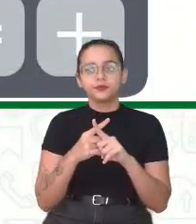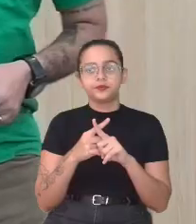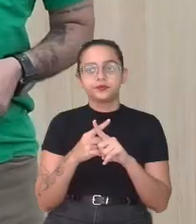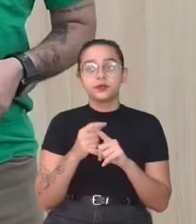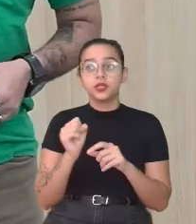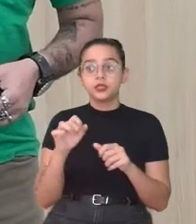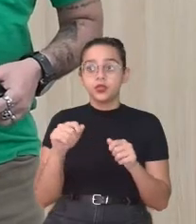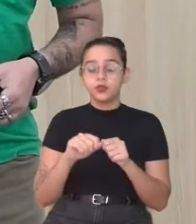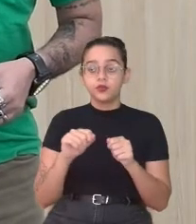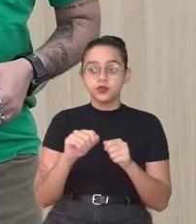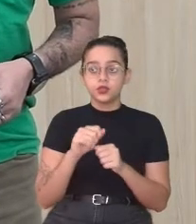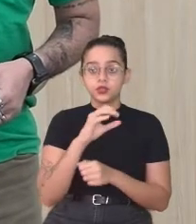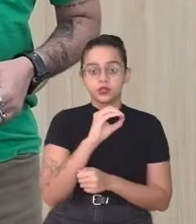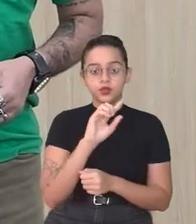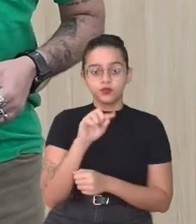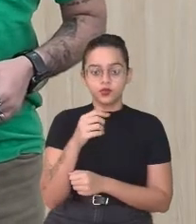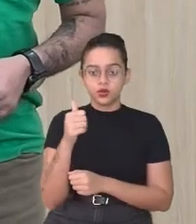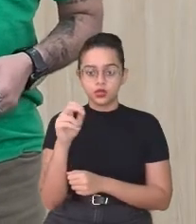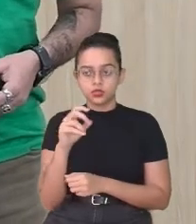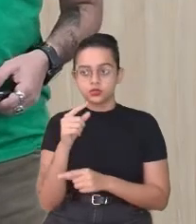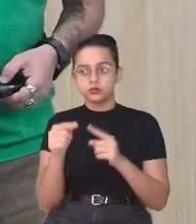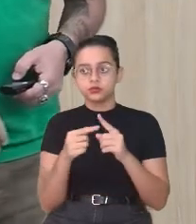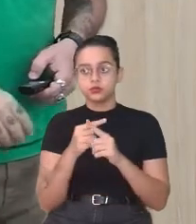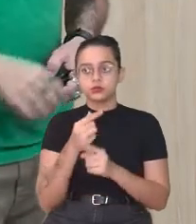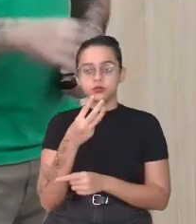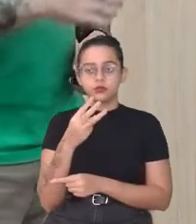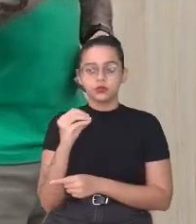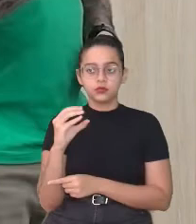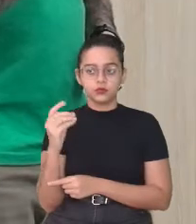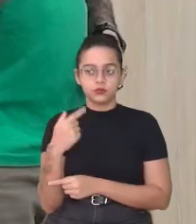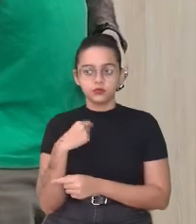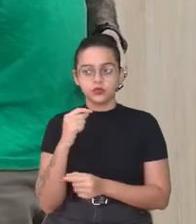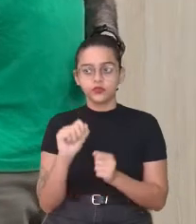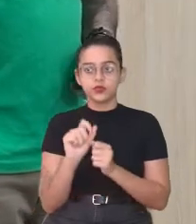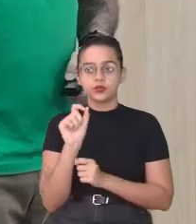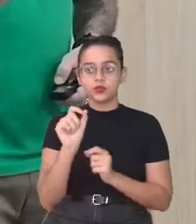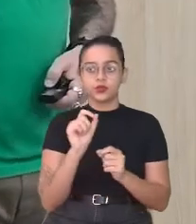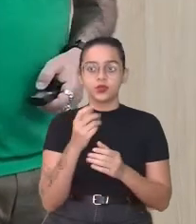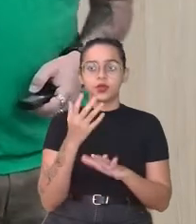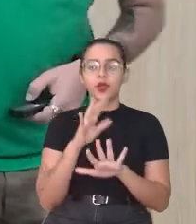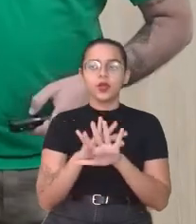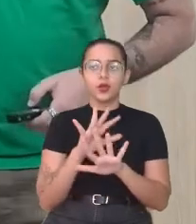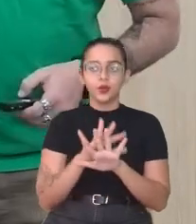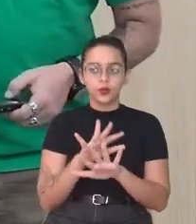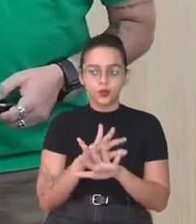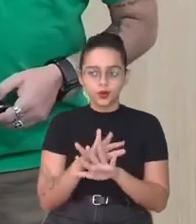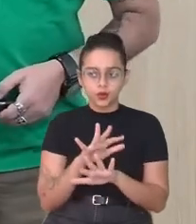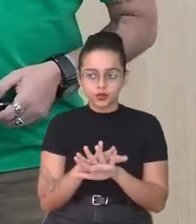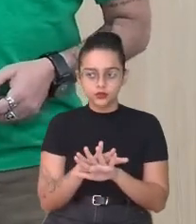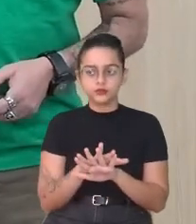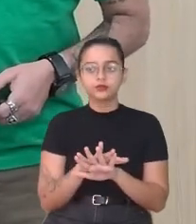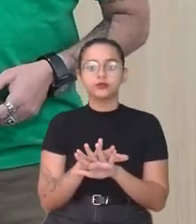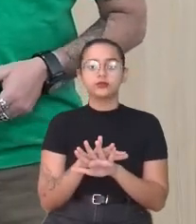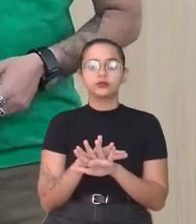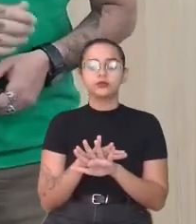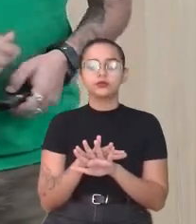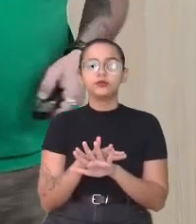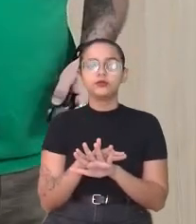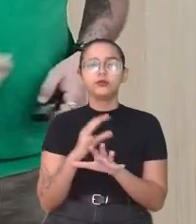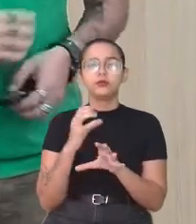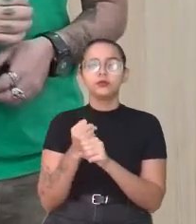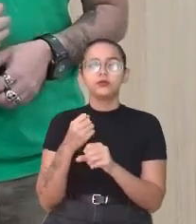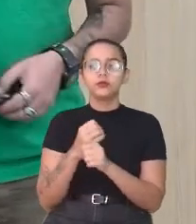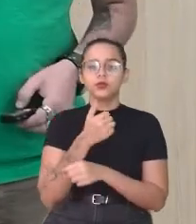fizer 0,15 multiplicado por 300, eu estou calculando, nesse caso aqui, estou calculando